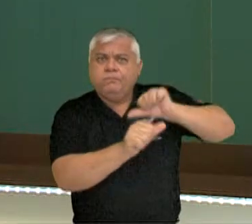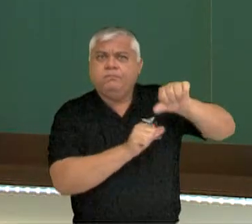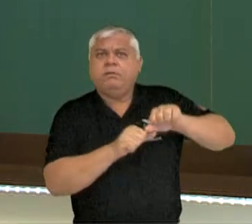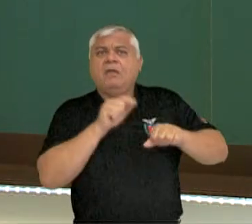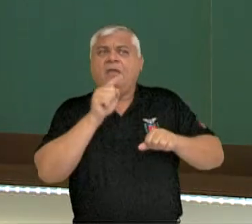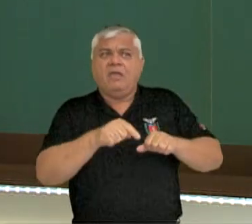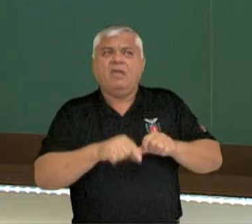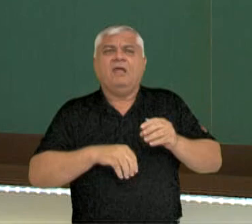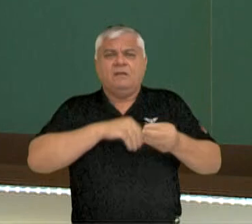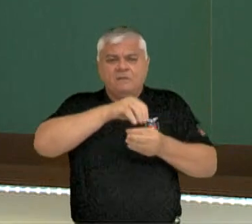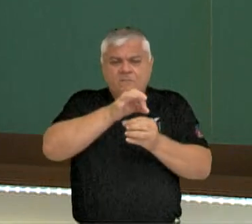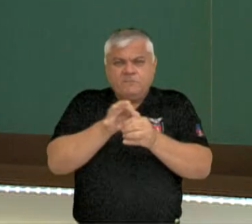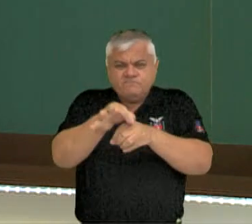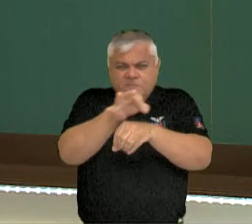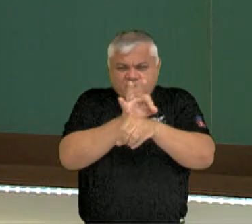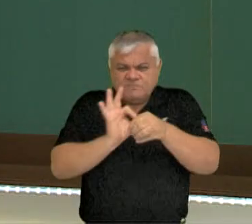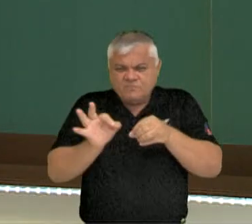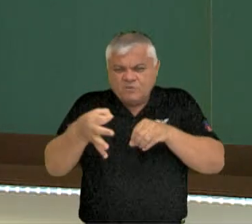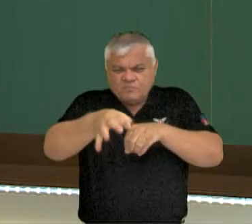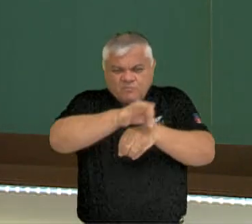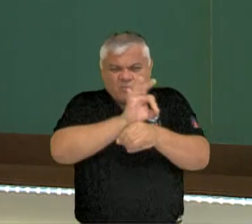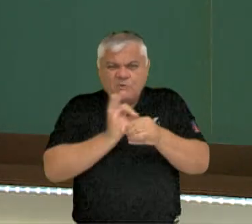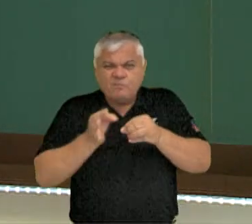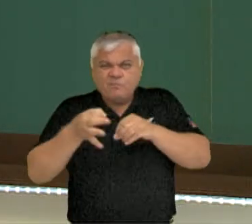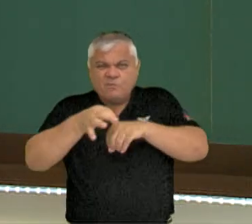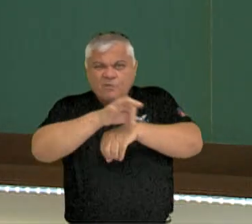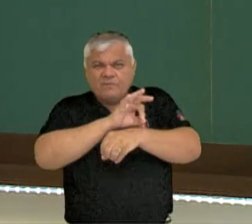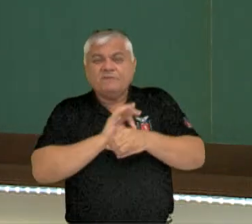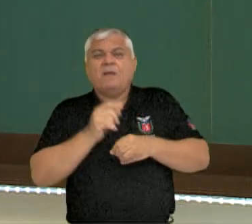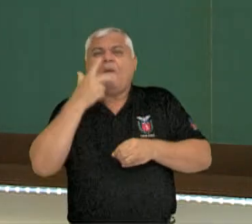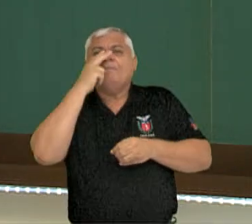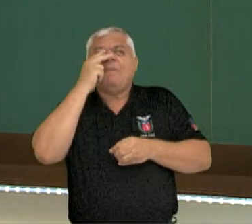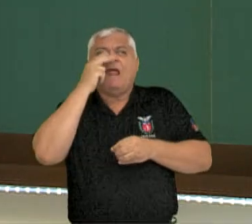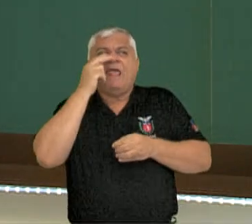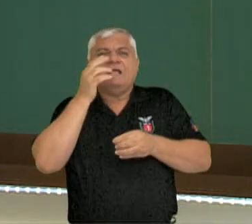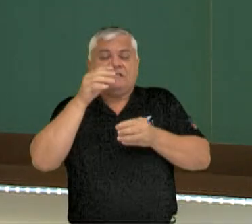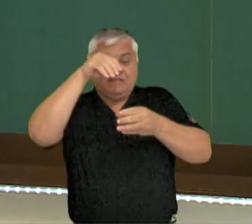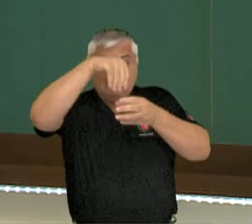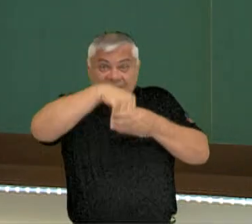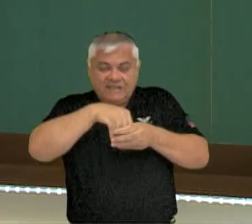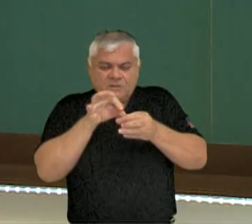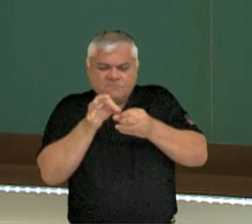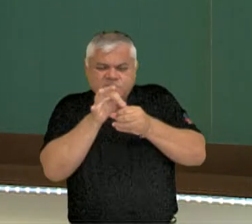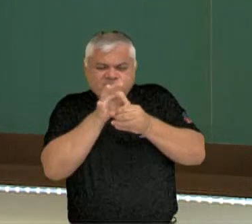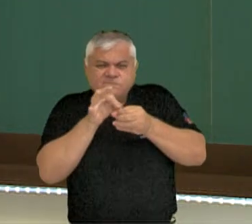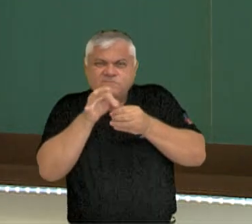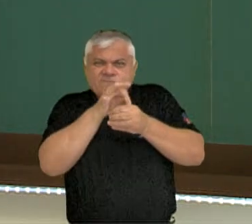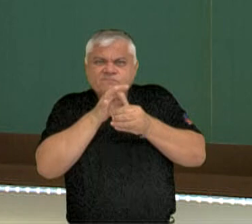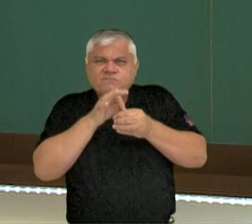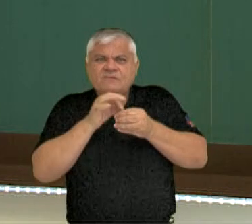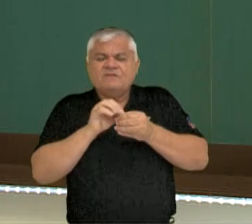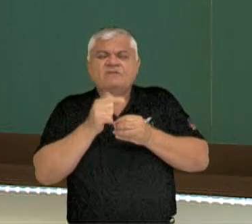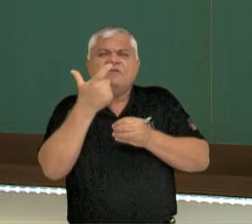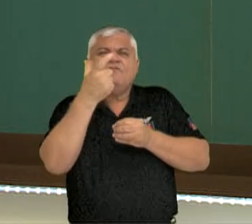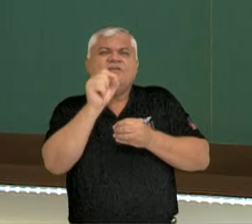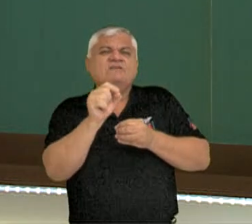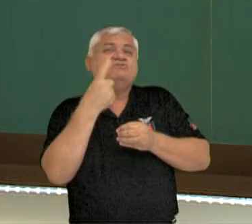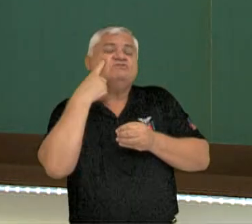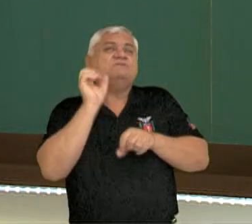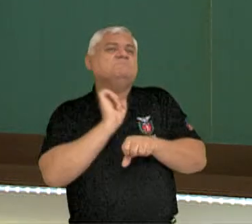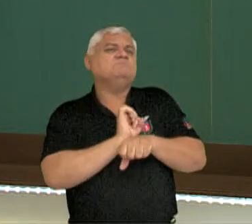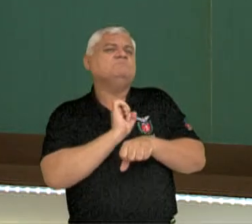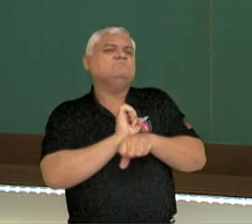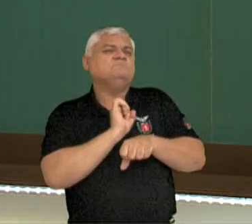ela faz esses cistos, né? Então, existe uma parede e a ameba está lá dentro e ela fica em torno de 20 dias aguardando o